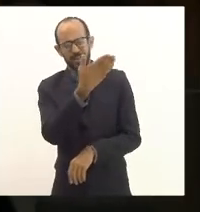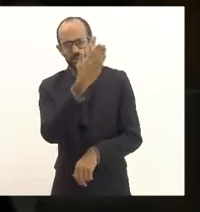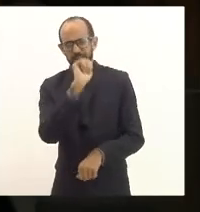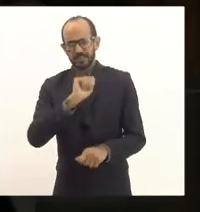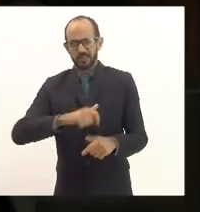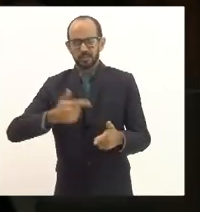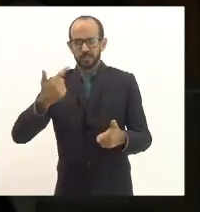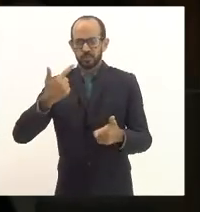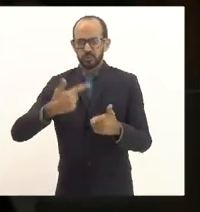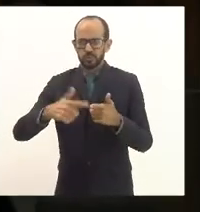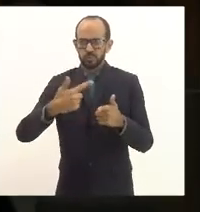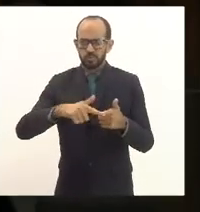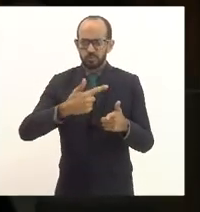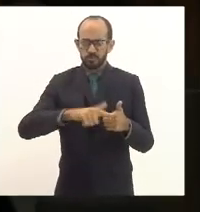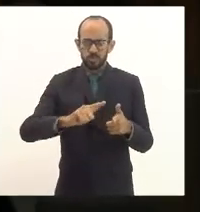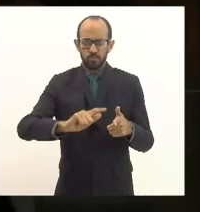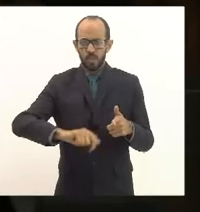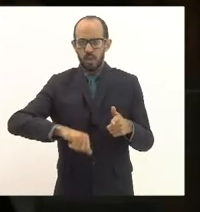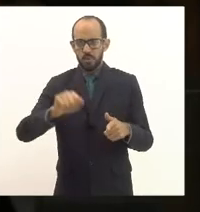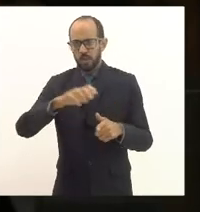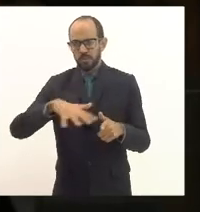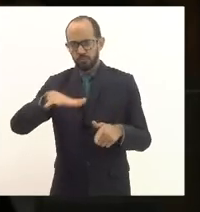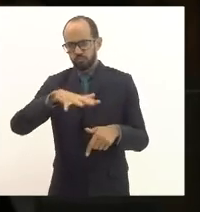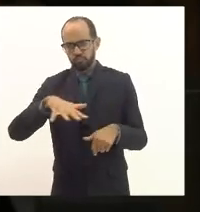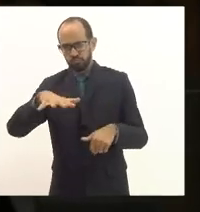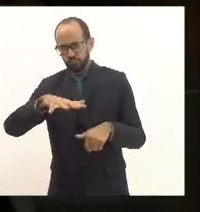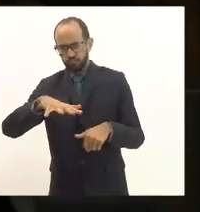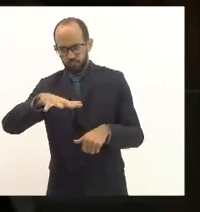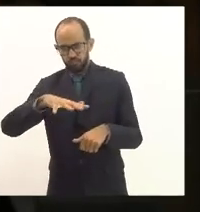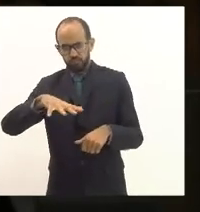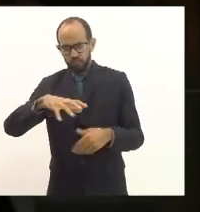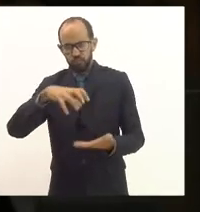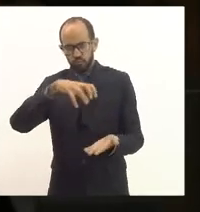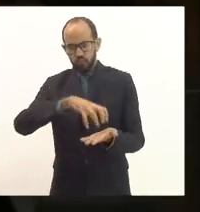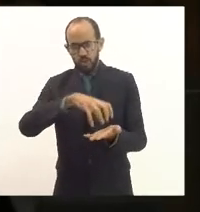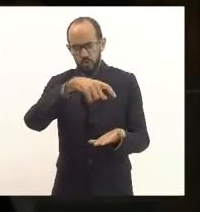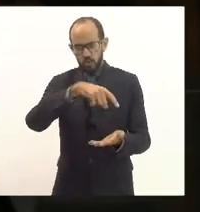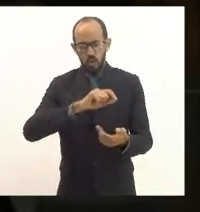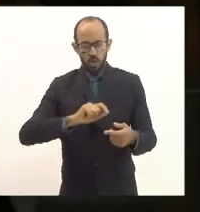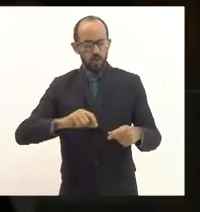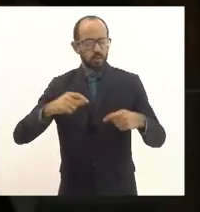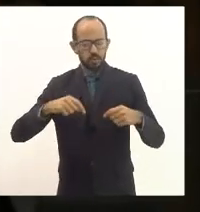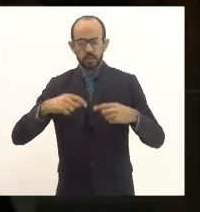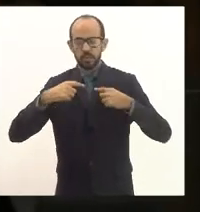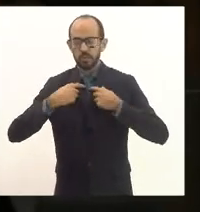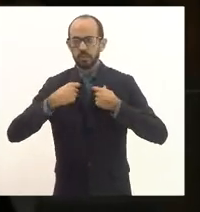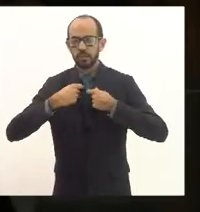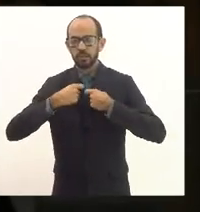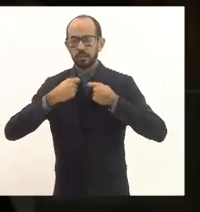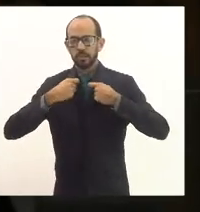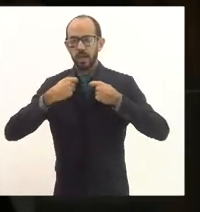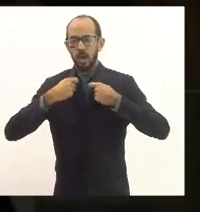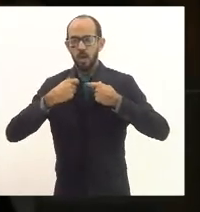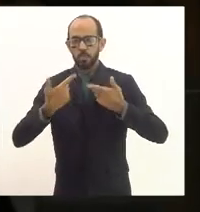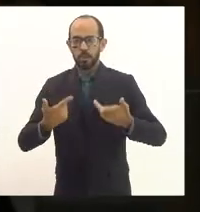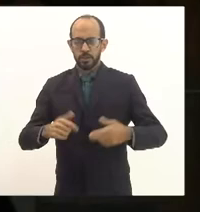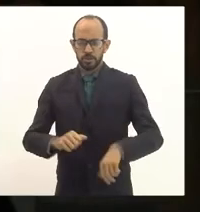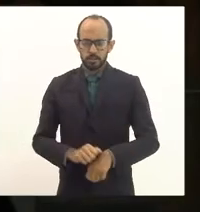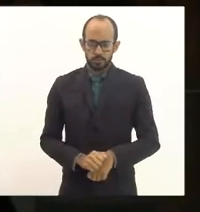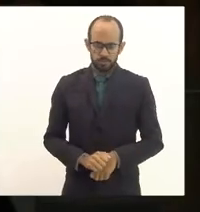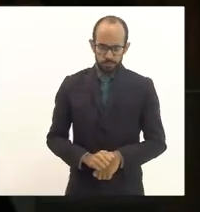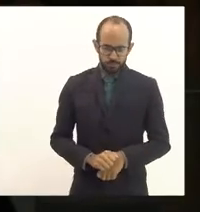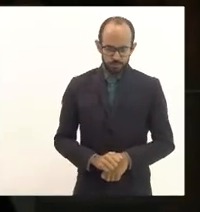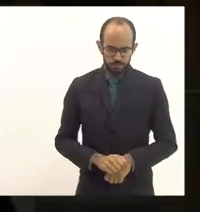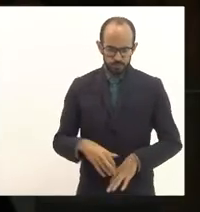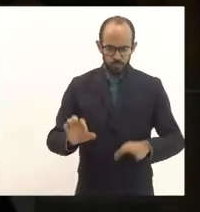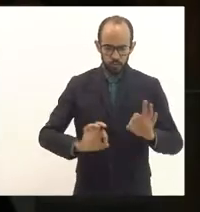os pormenores da indústria têxtil. O projeto de lei